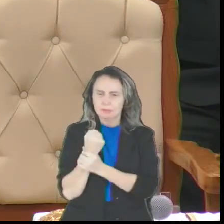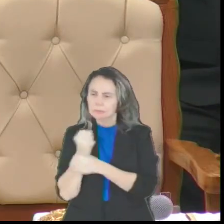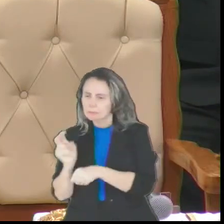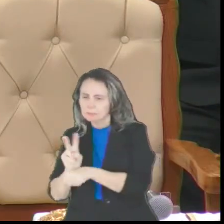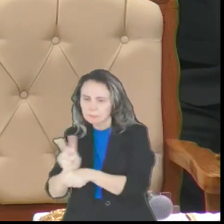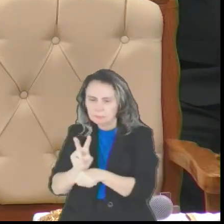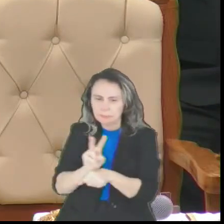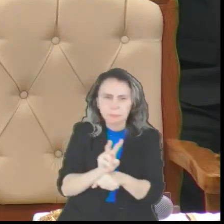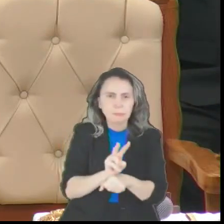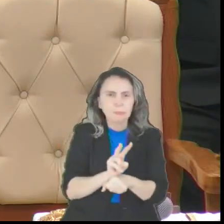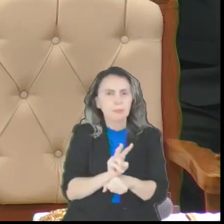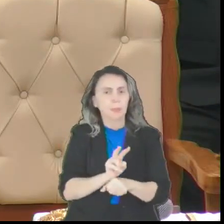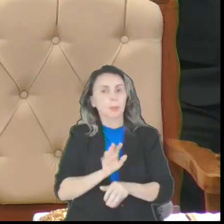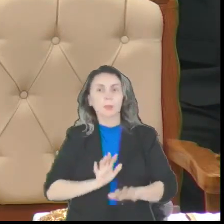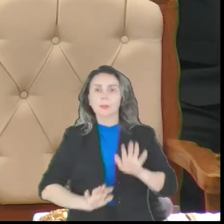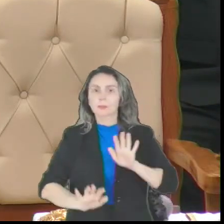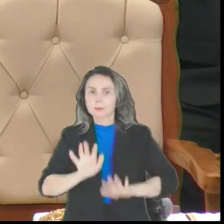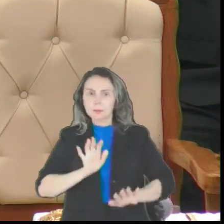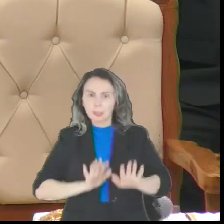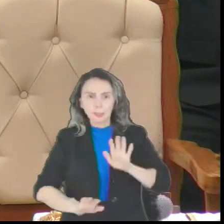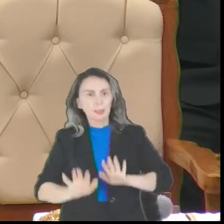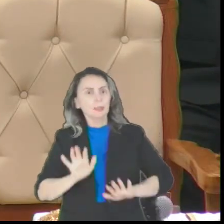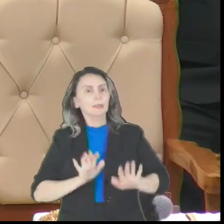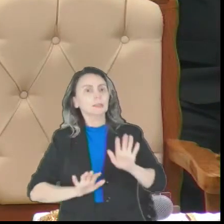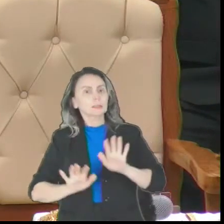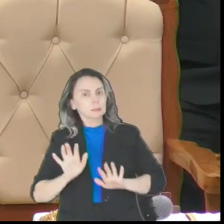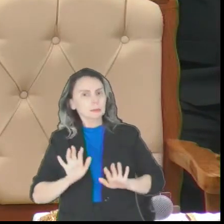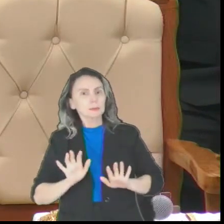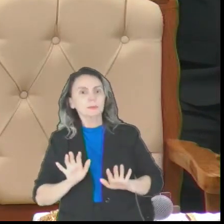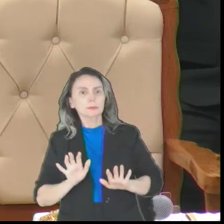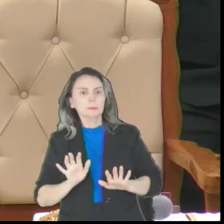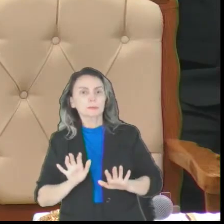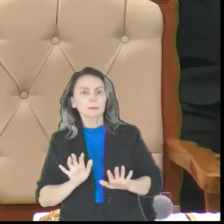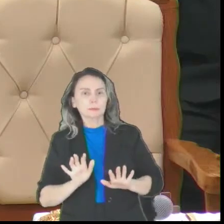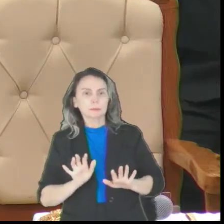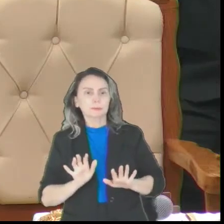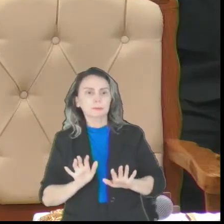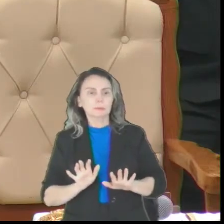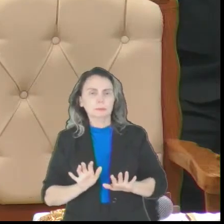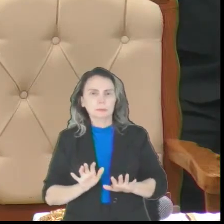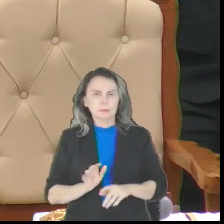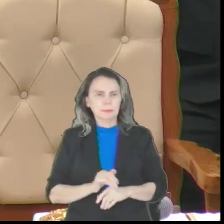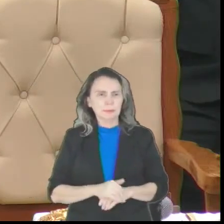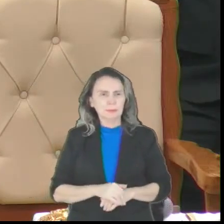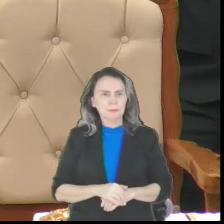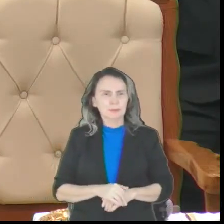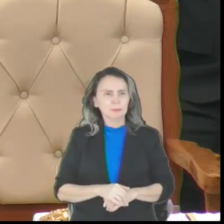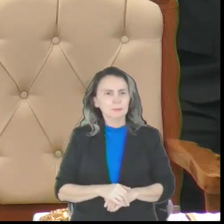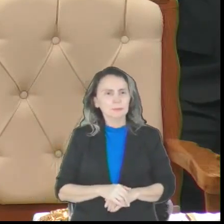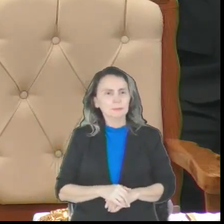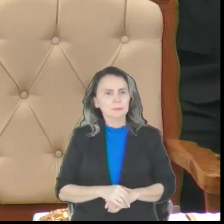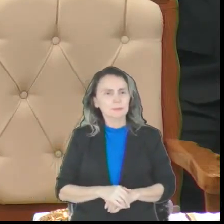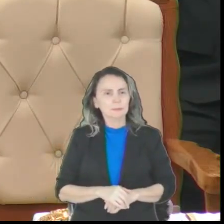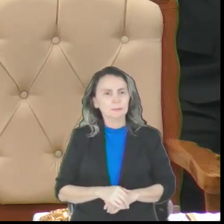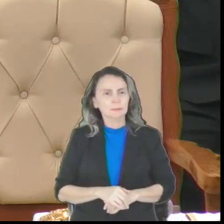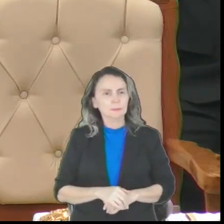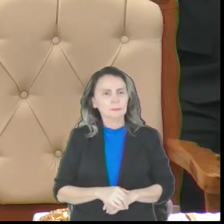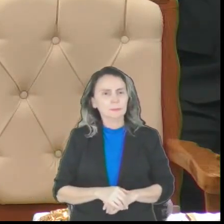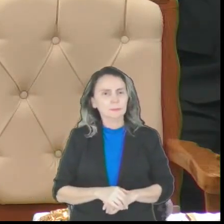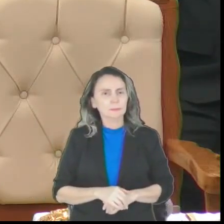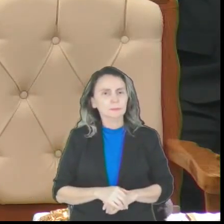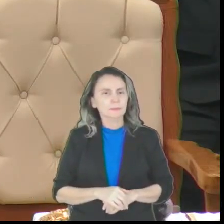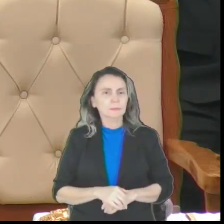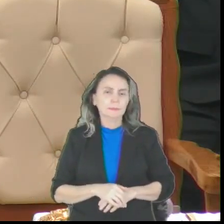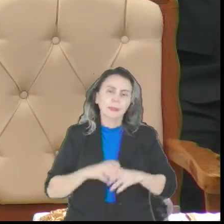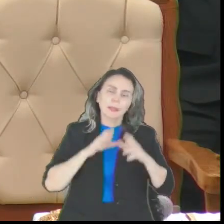tem casa que a mulher é mais segurança do que o homem, né? Não pode bater nada lá quando está dormindo, lá atrás, que ele